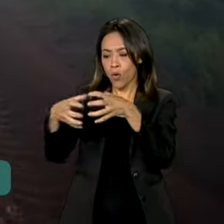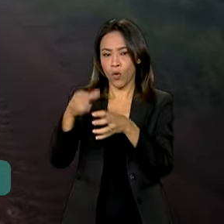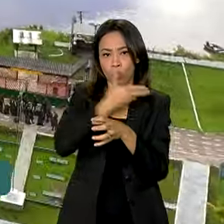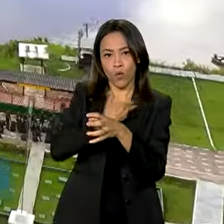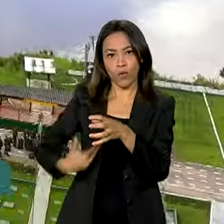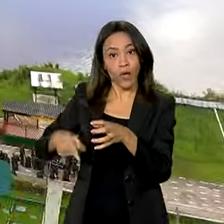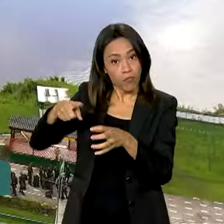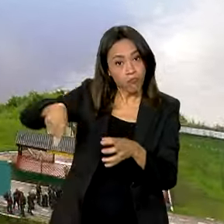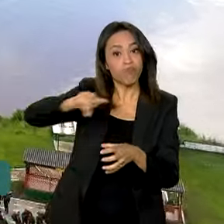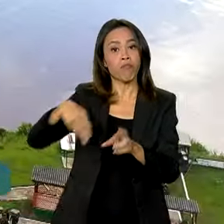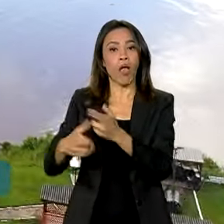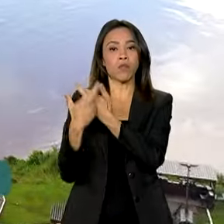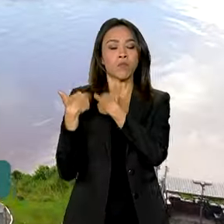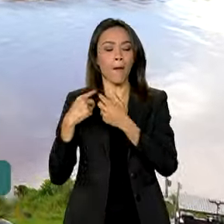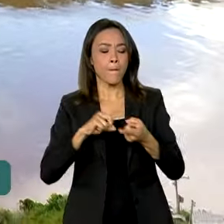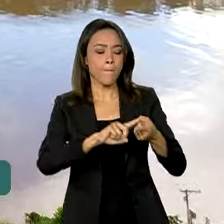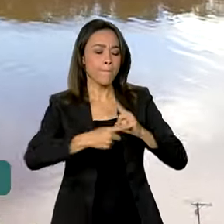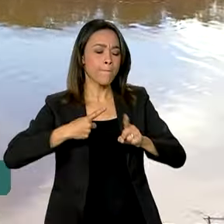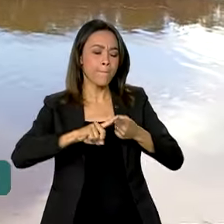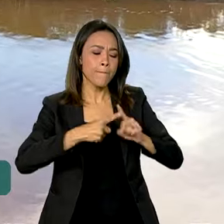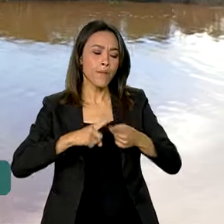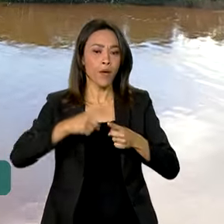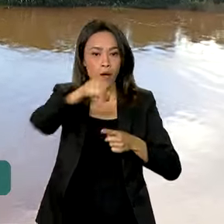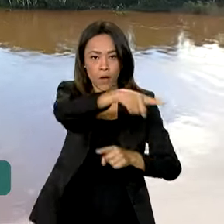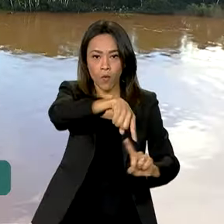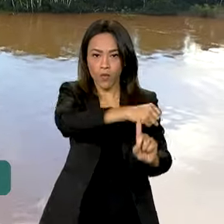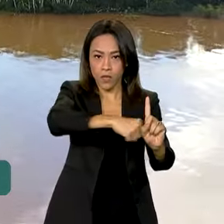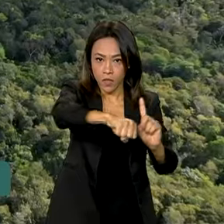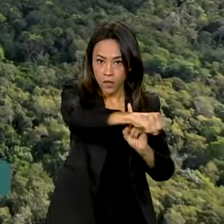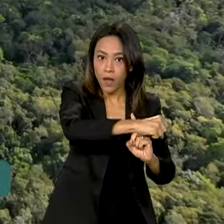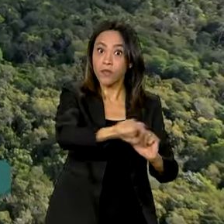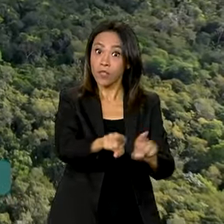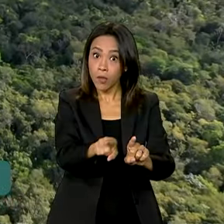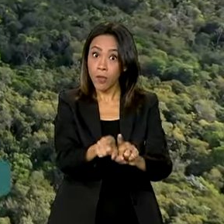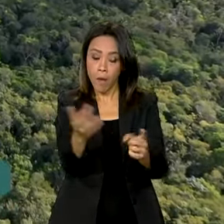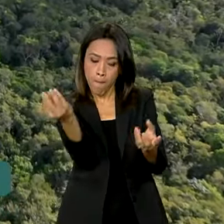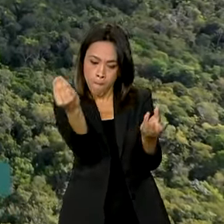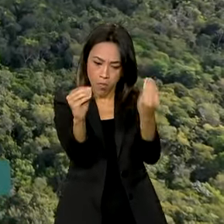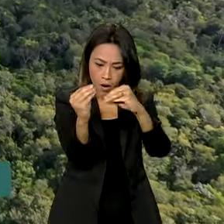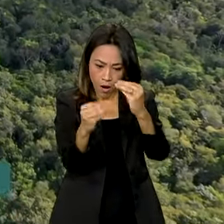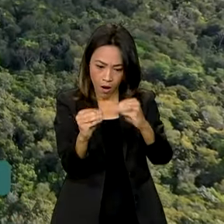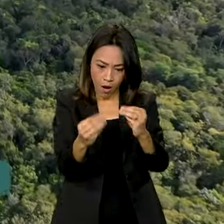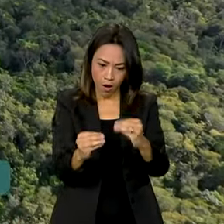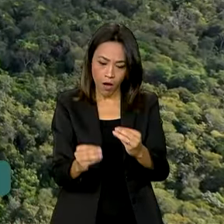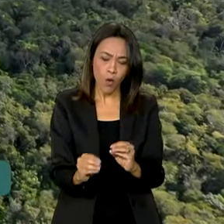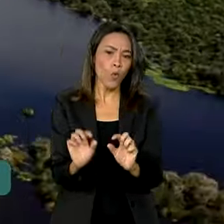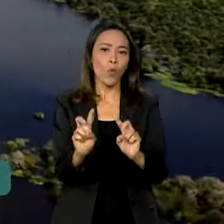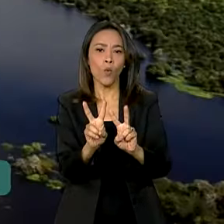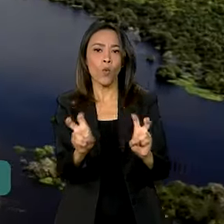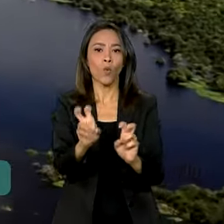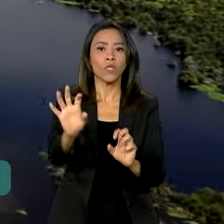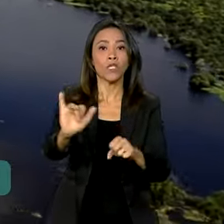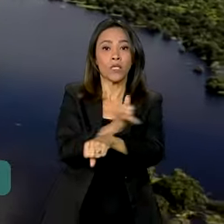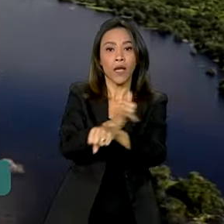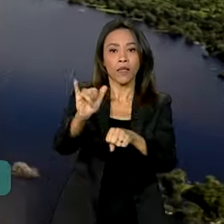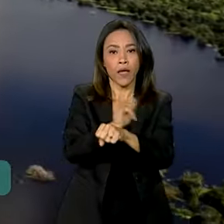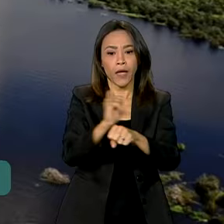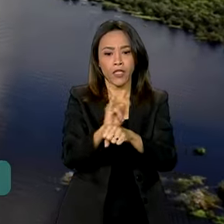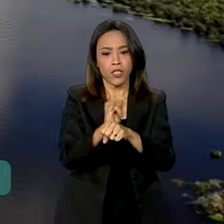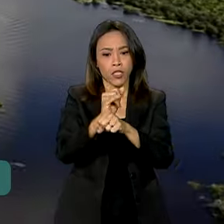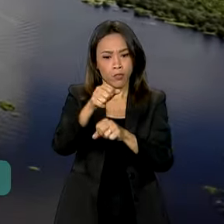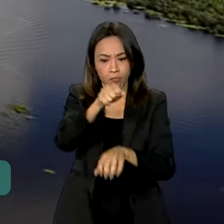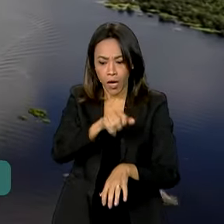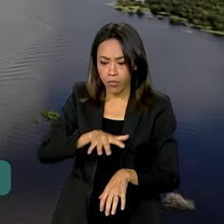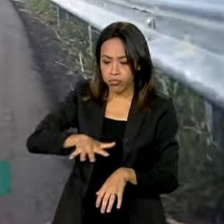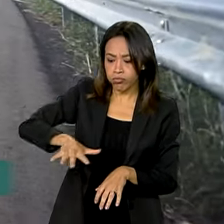será responsável pela articulação com a sociedade civil, além da elaboração de uma estratégia para toda a extensão